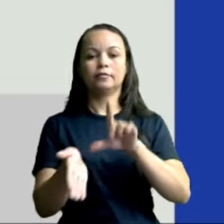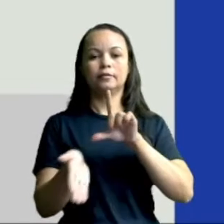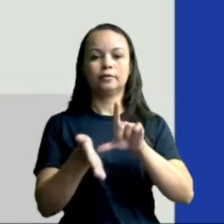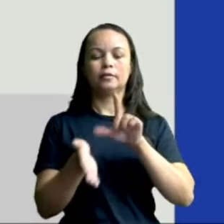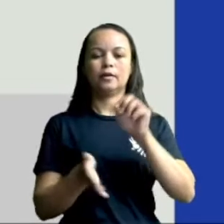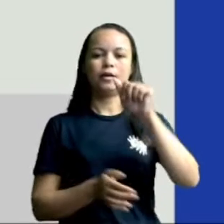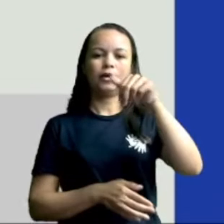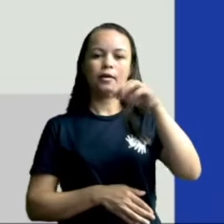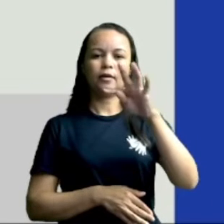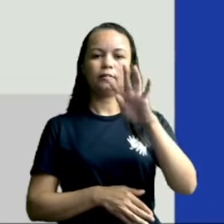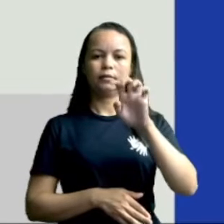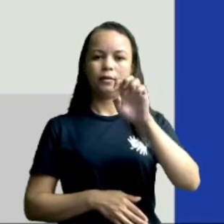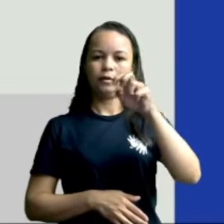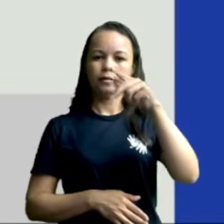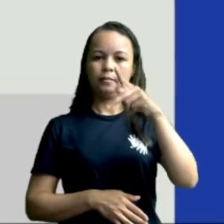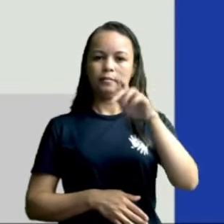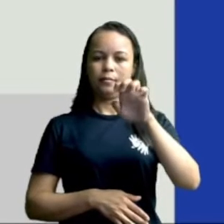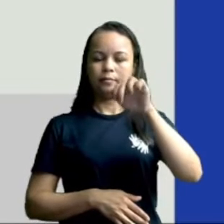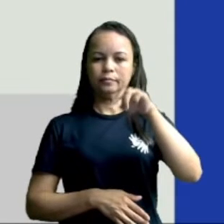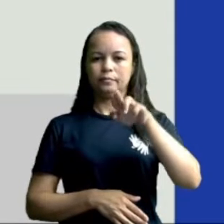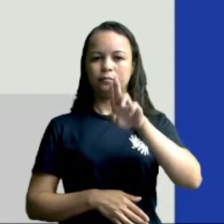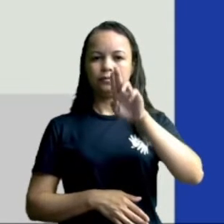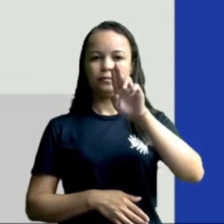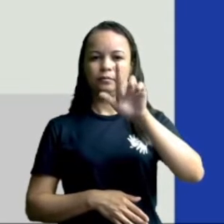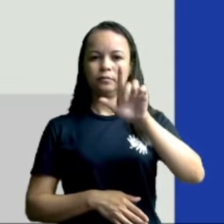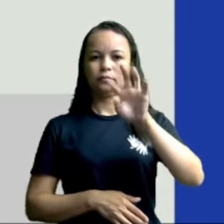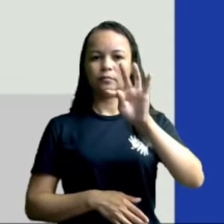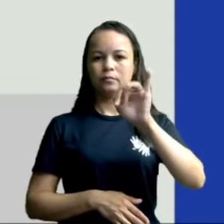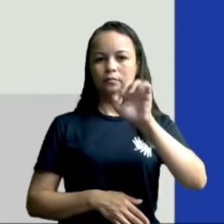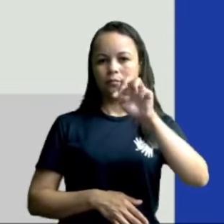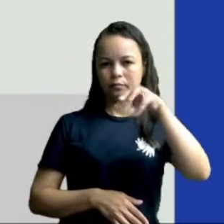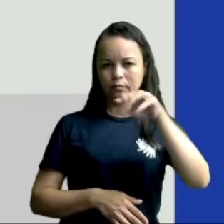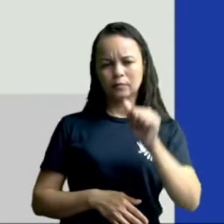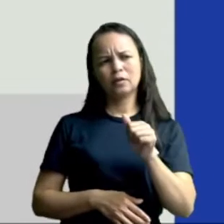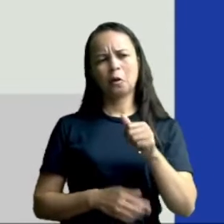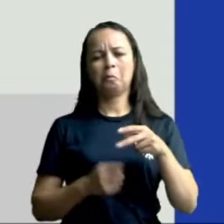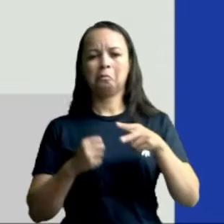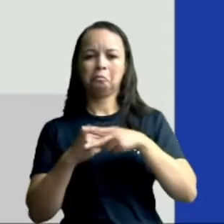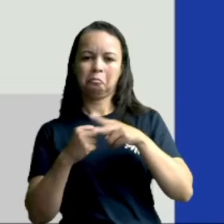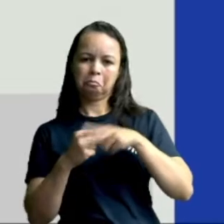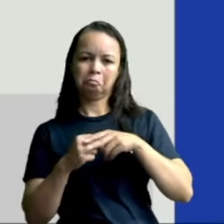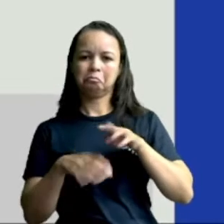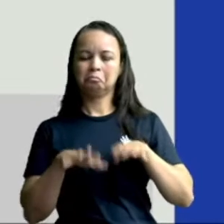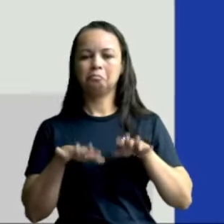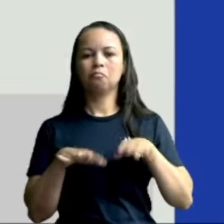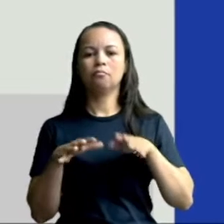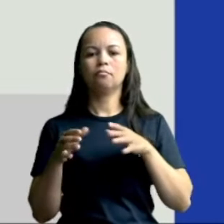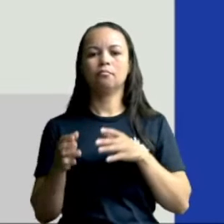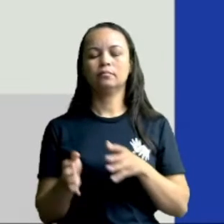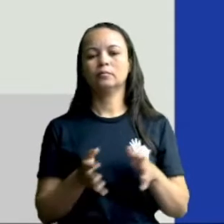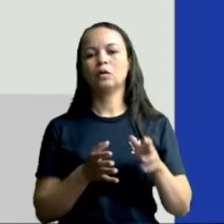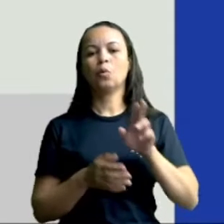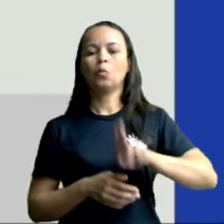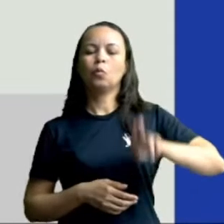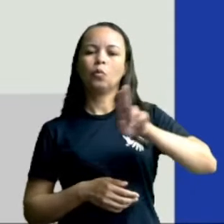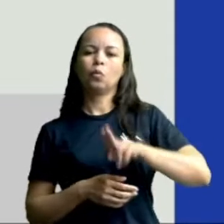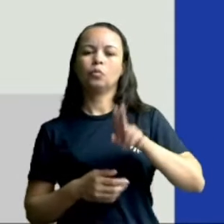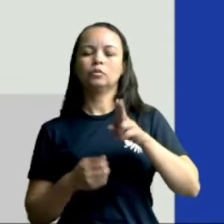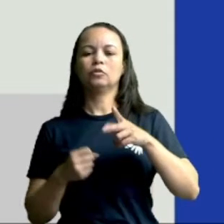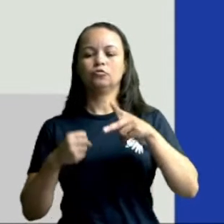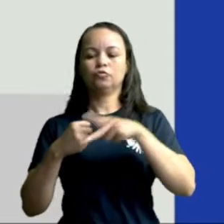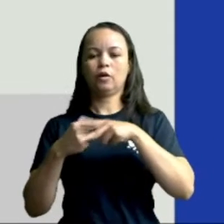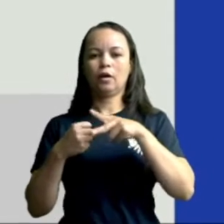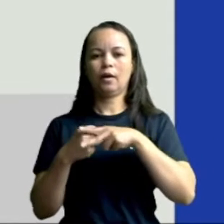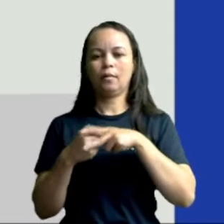à antepenúltima. Geralmente, são verbos que são quando a gente usa os verbos